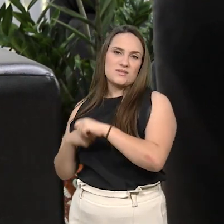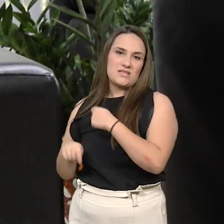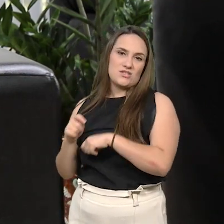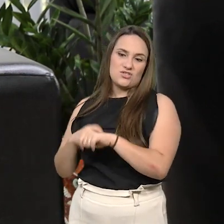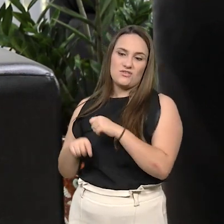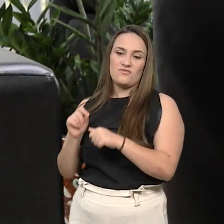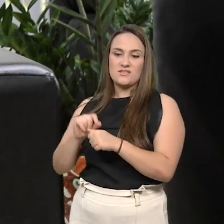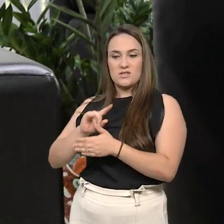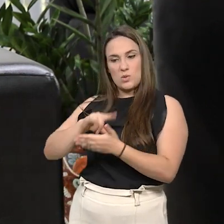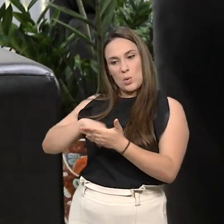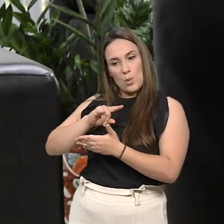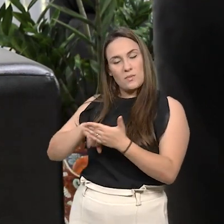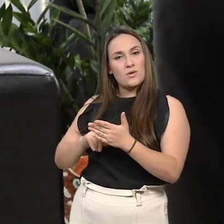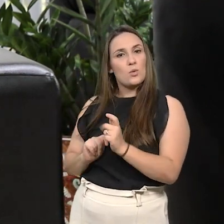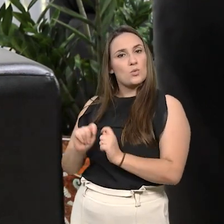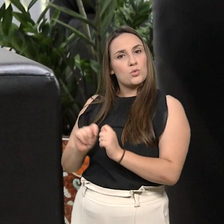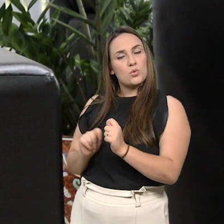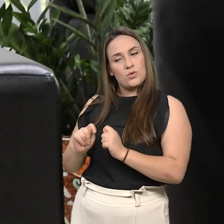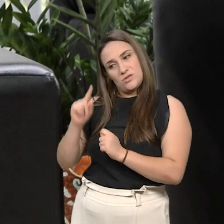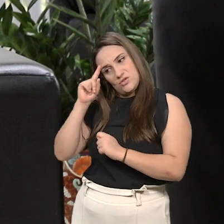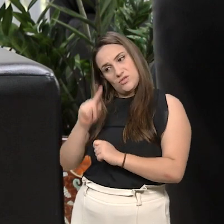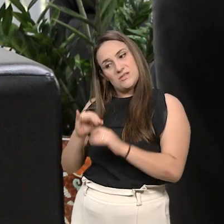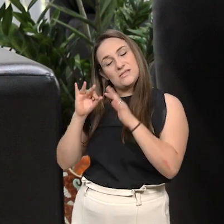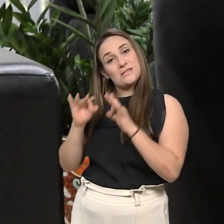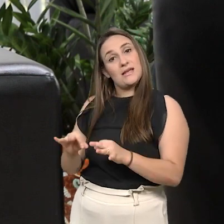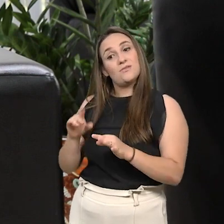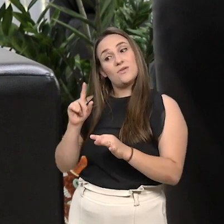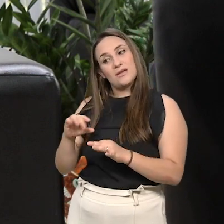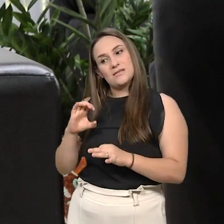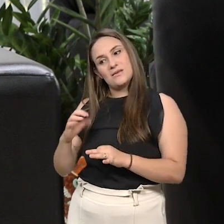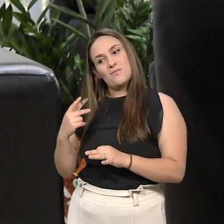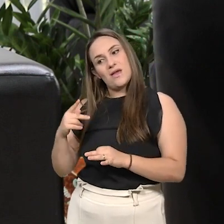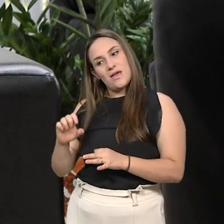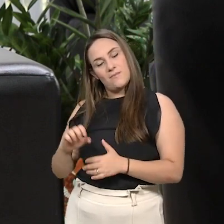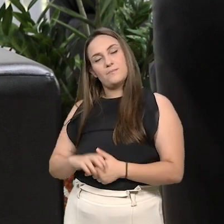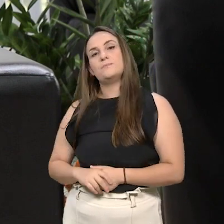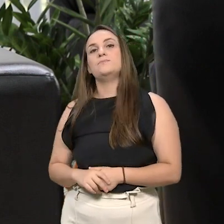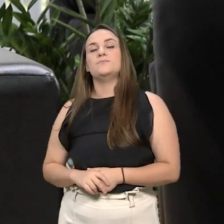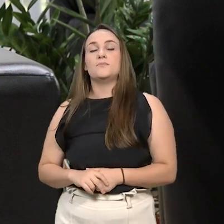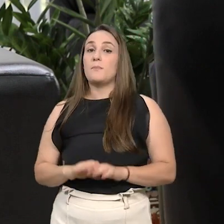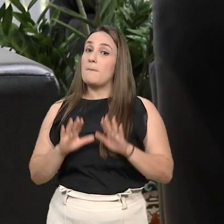elaboração, a confecção de documentos e controle de prazo da CPE. Só que,